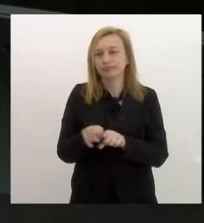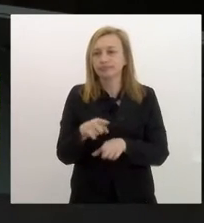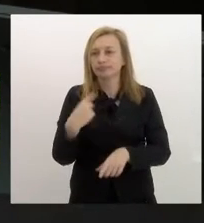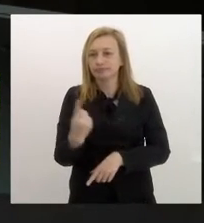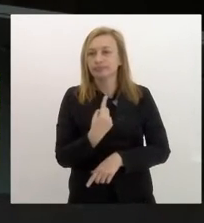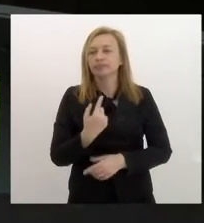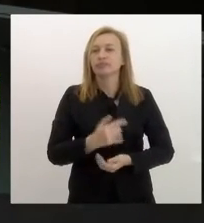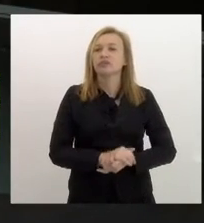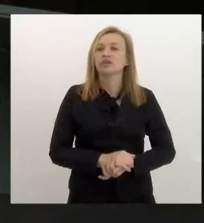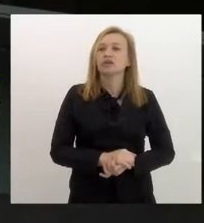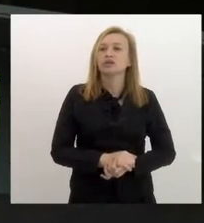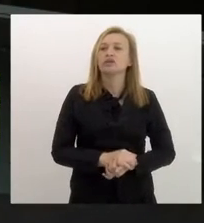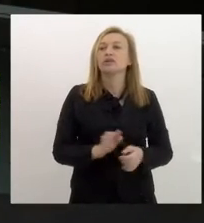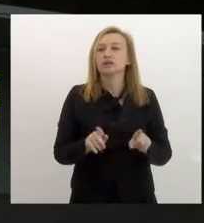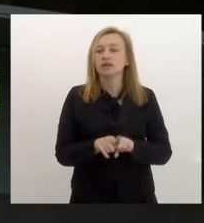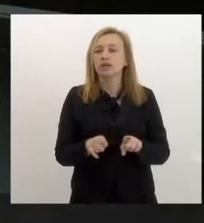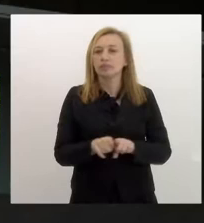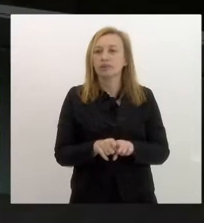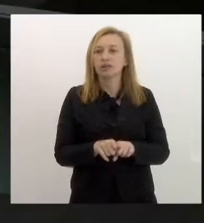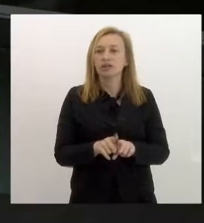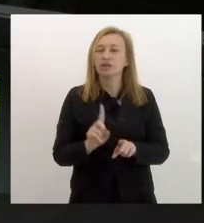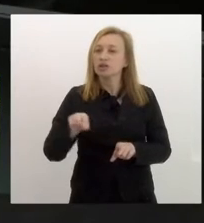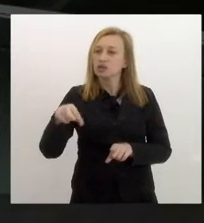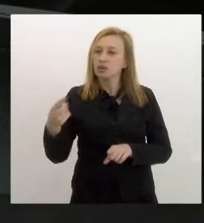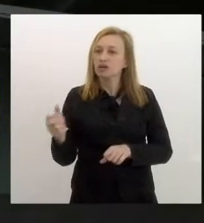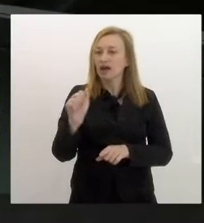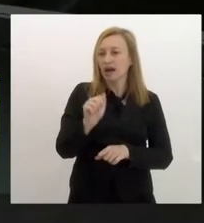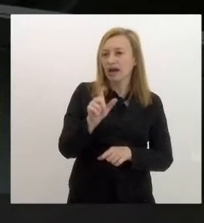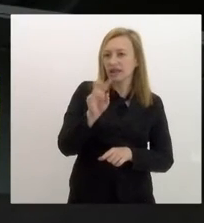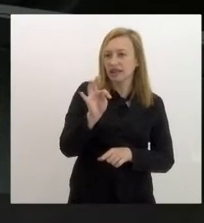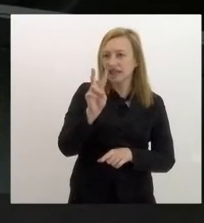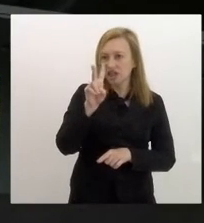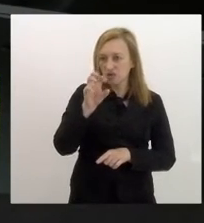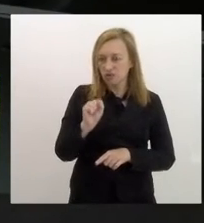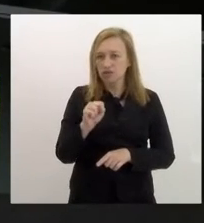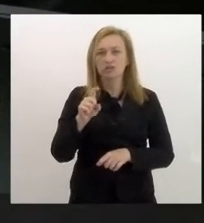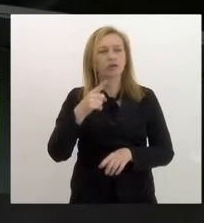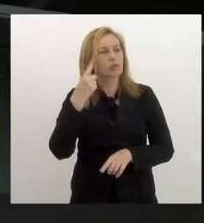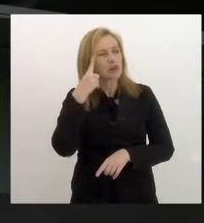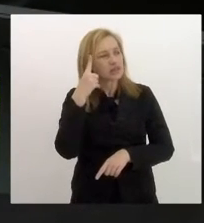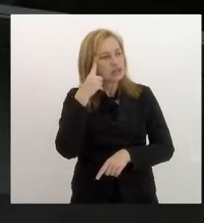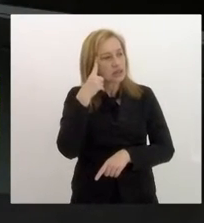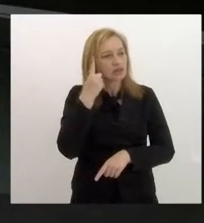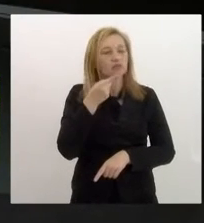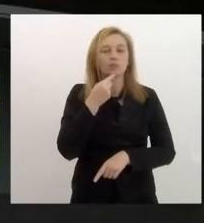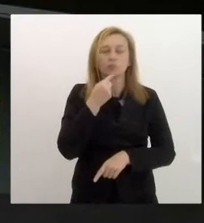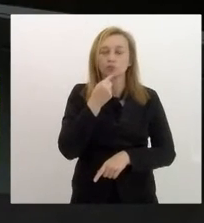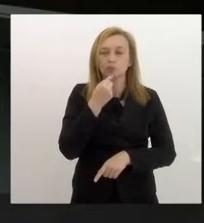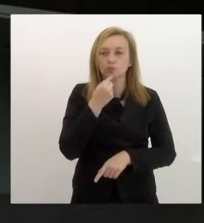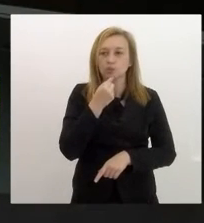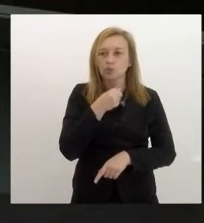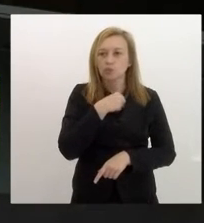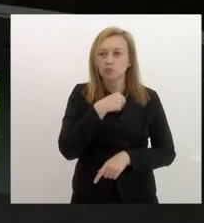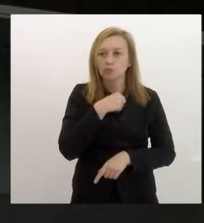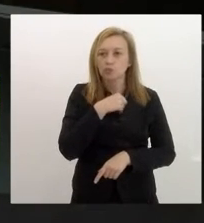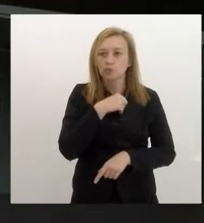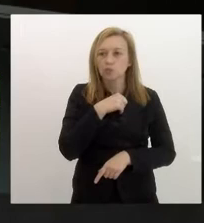a gente além além disso né o motivo que nós temos pensado tem um ativo